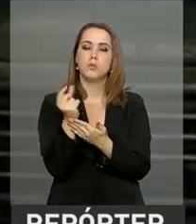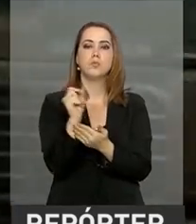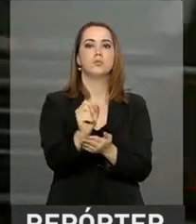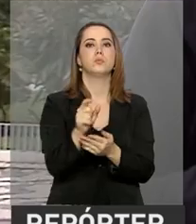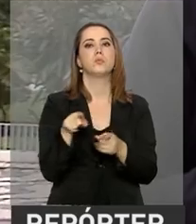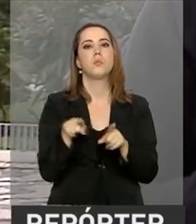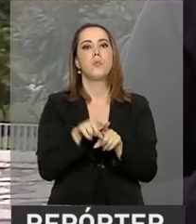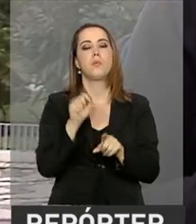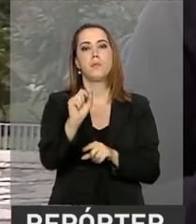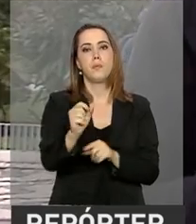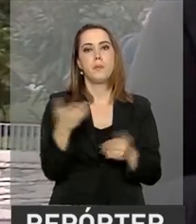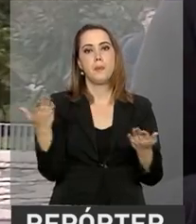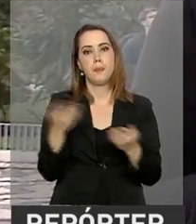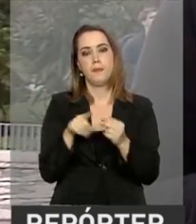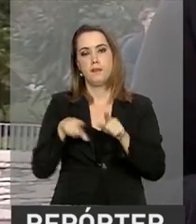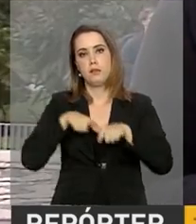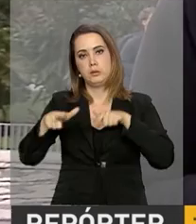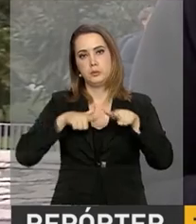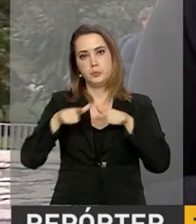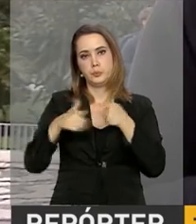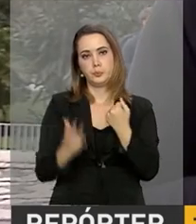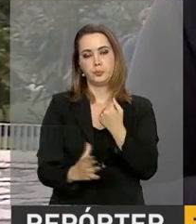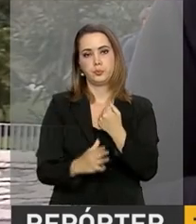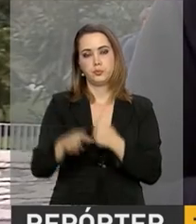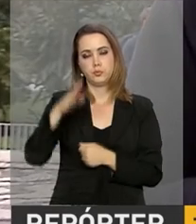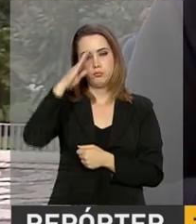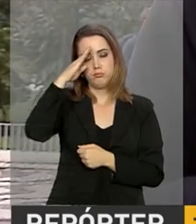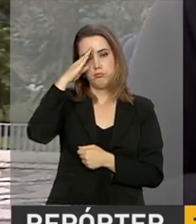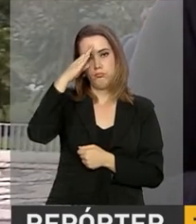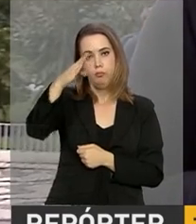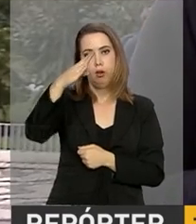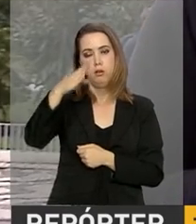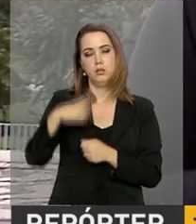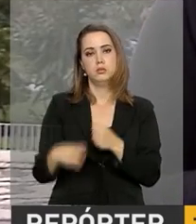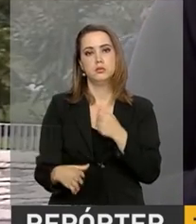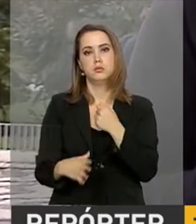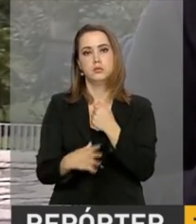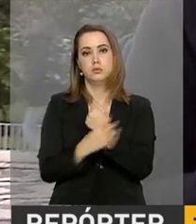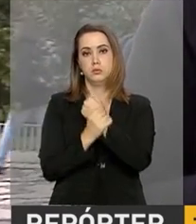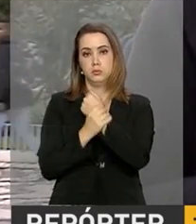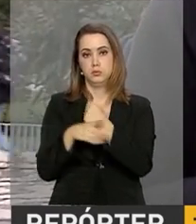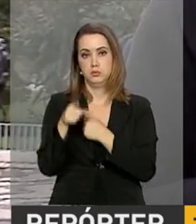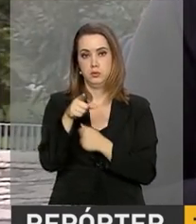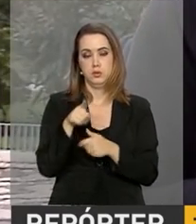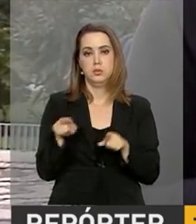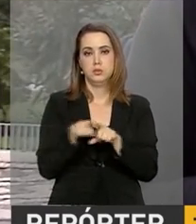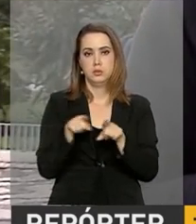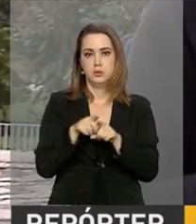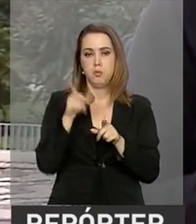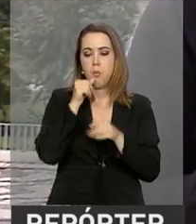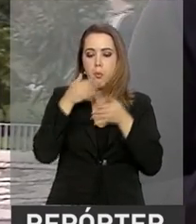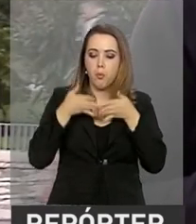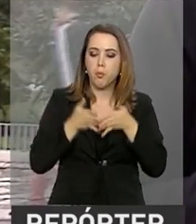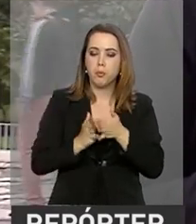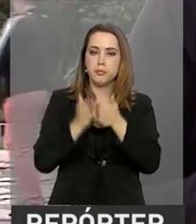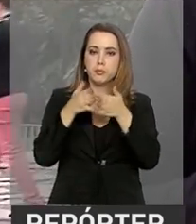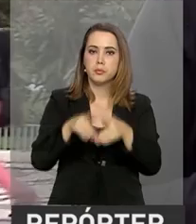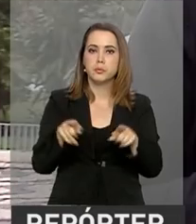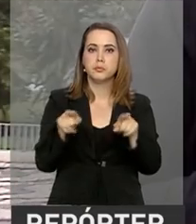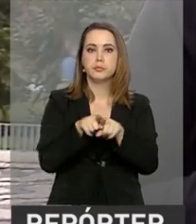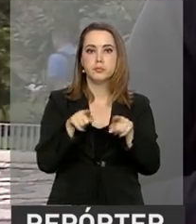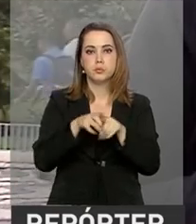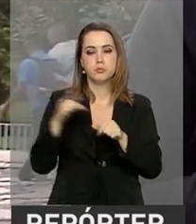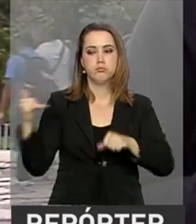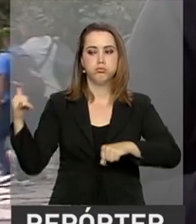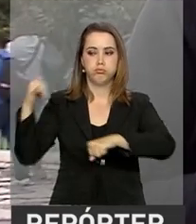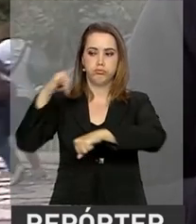da Candelária. A atuação das Forças Armadas também contou com missões marítimas e aéreas, com abordagem de embarcações e